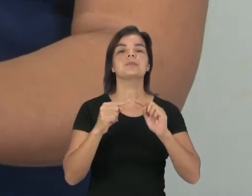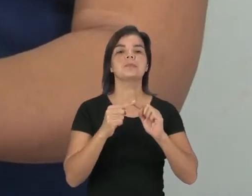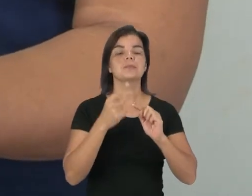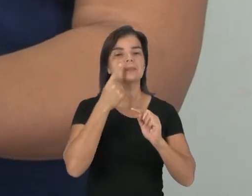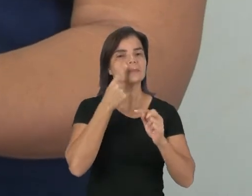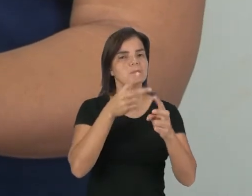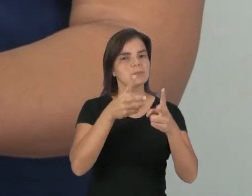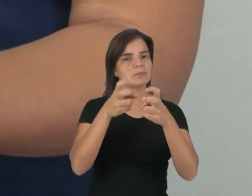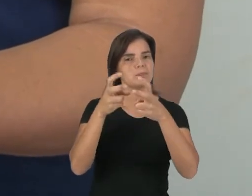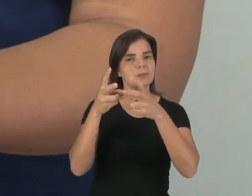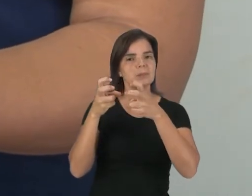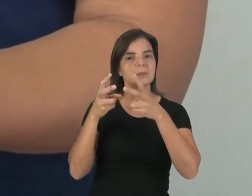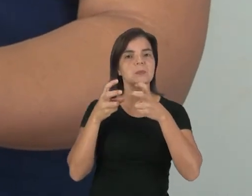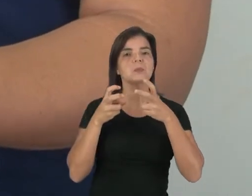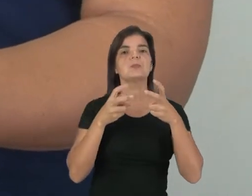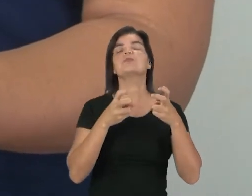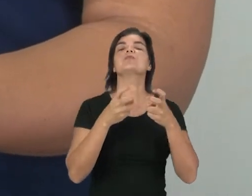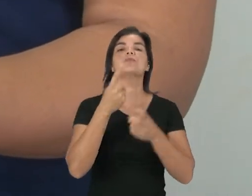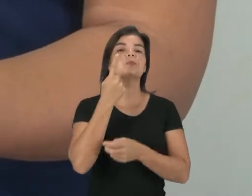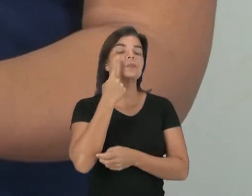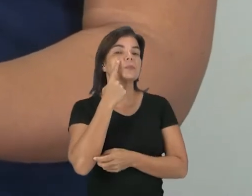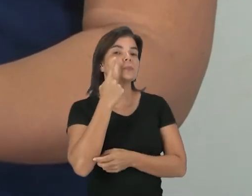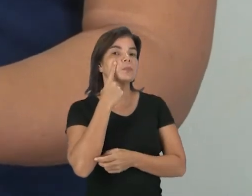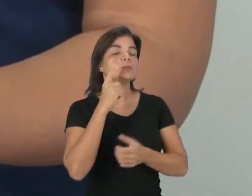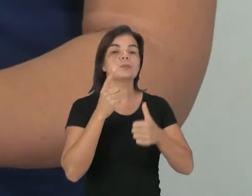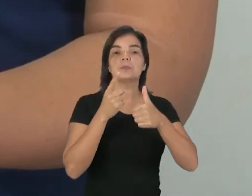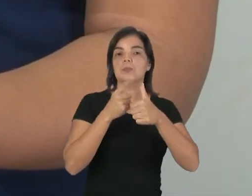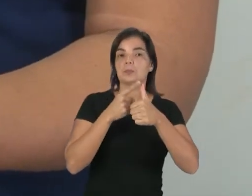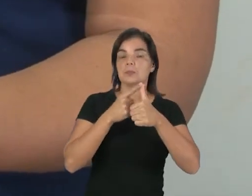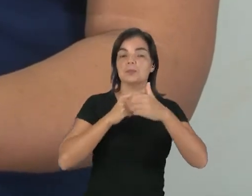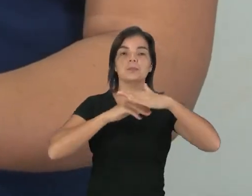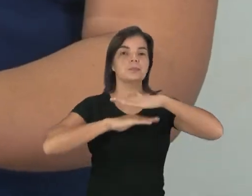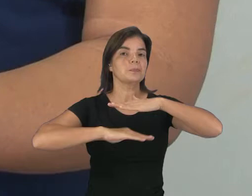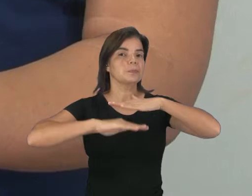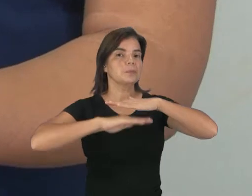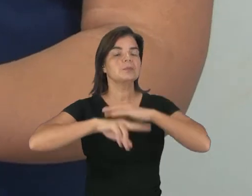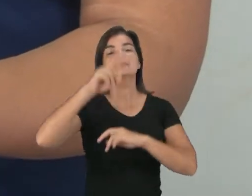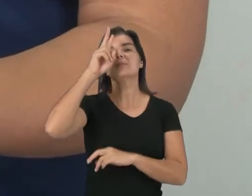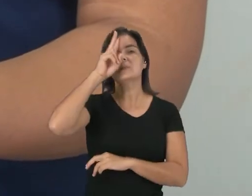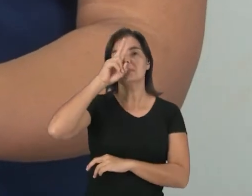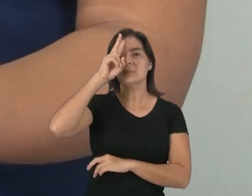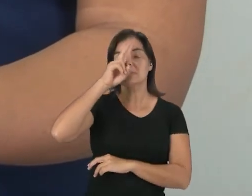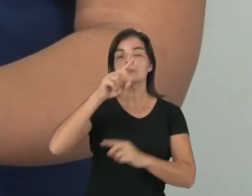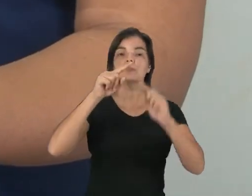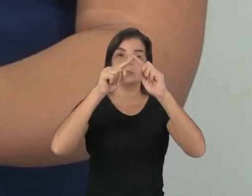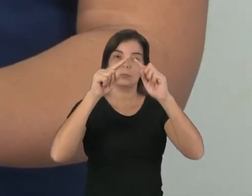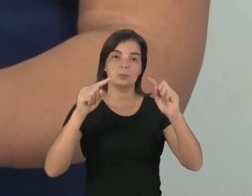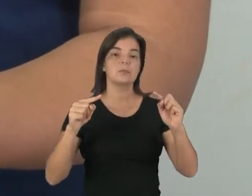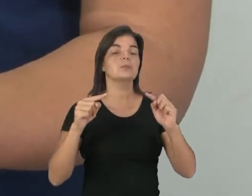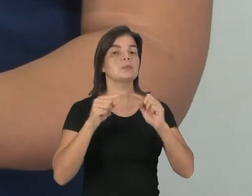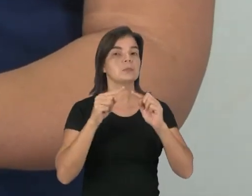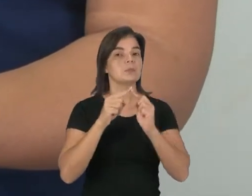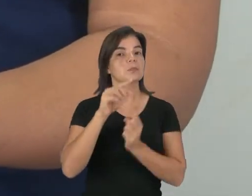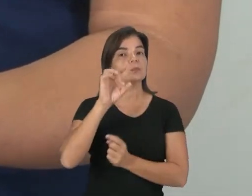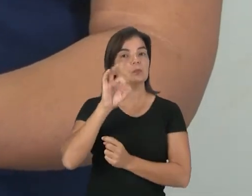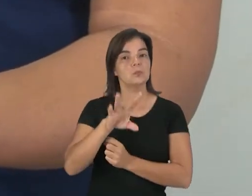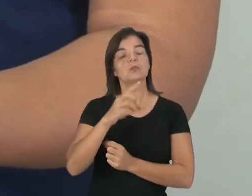vamos explorar ela um pouquinho mais? Vamos verificar primeiro a base. Lembrando que nas pirâmides nós temos